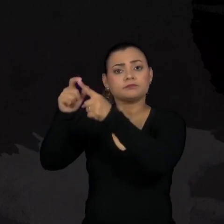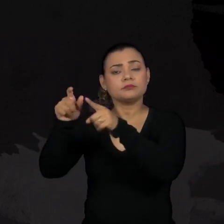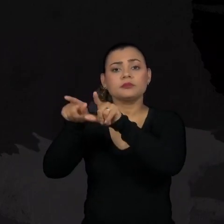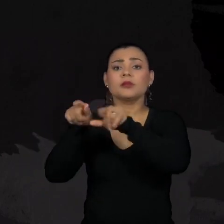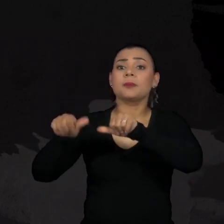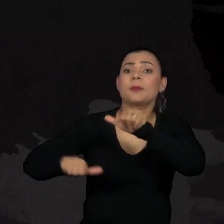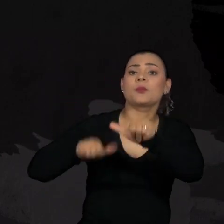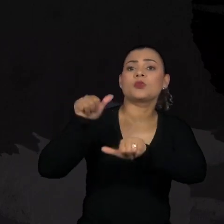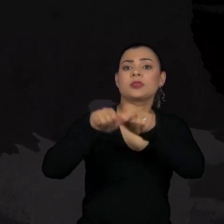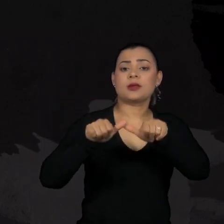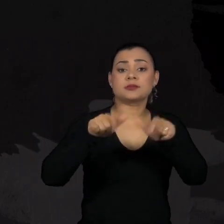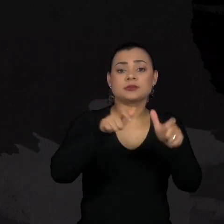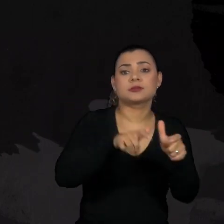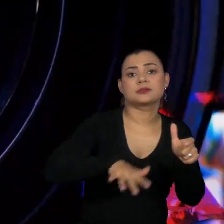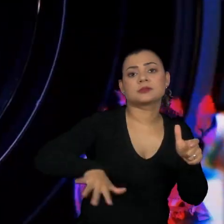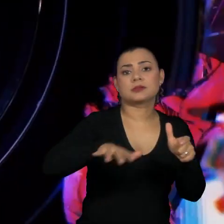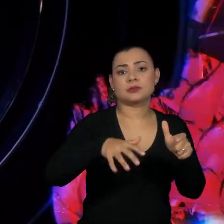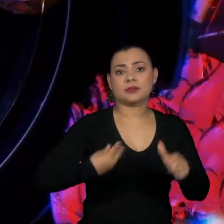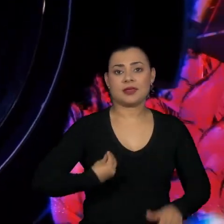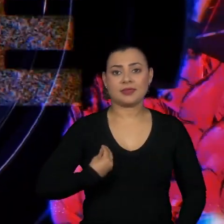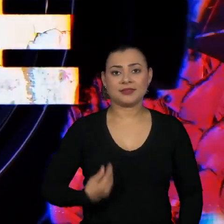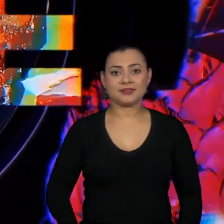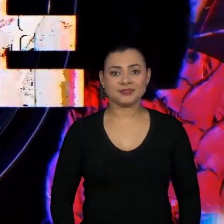nossas realidades locais.